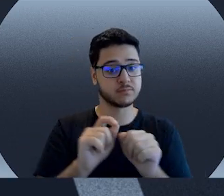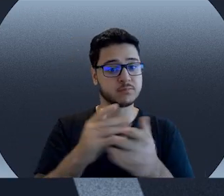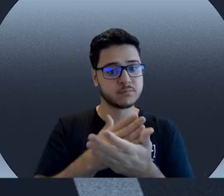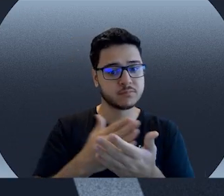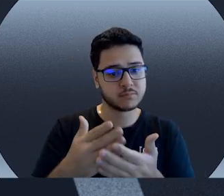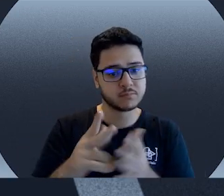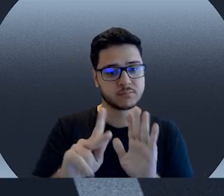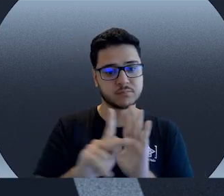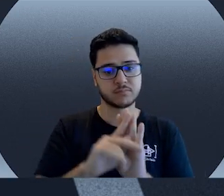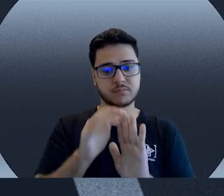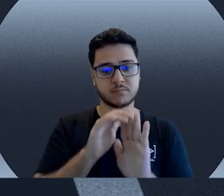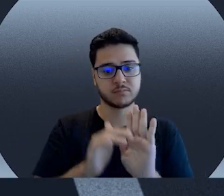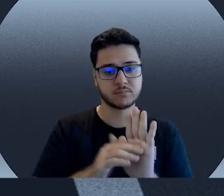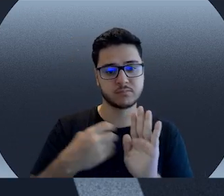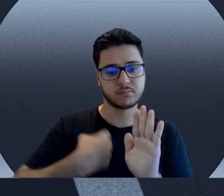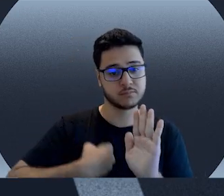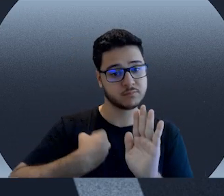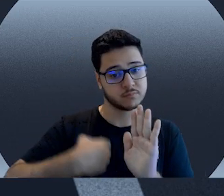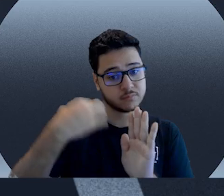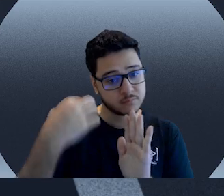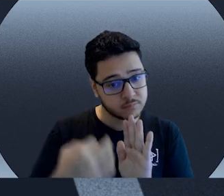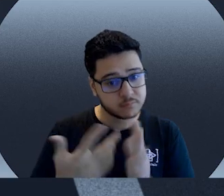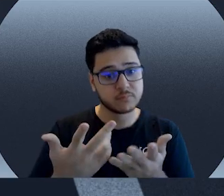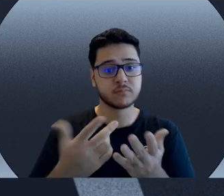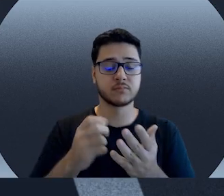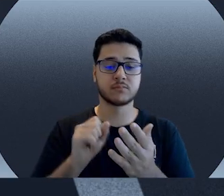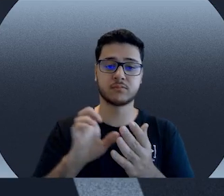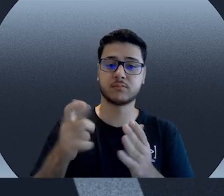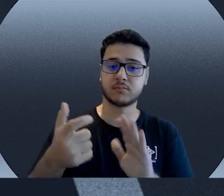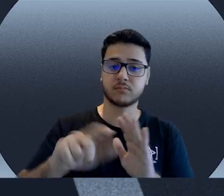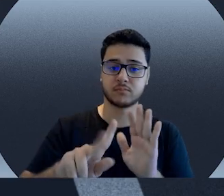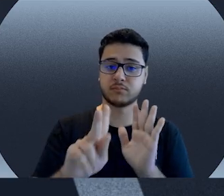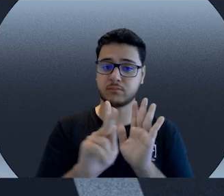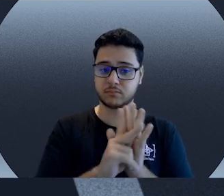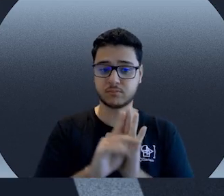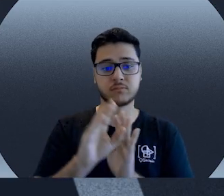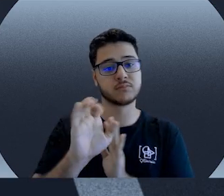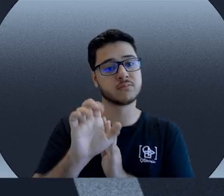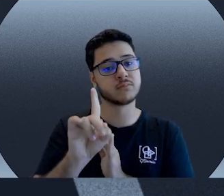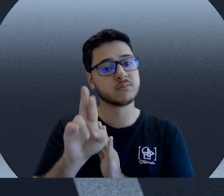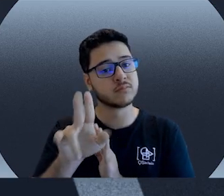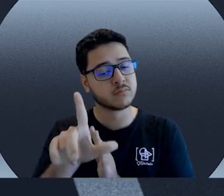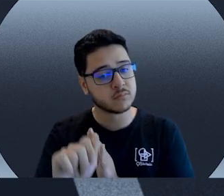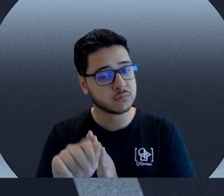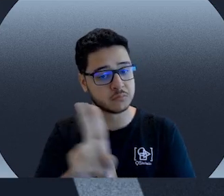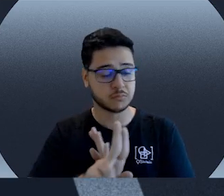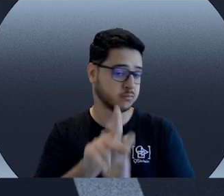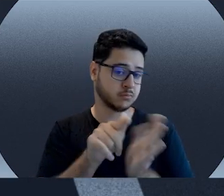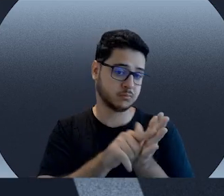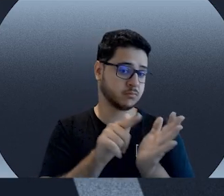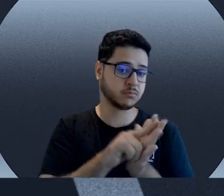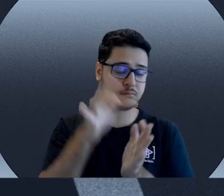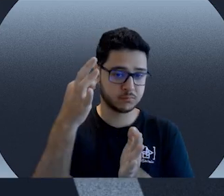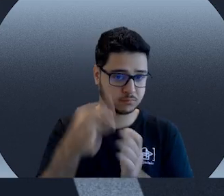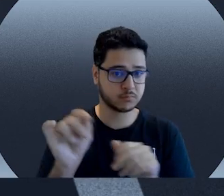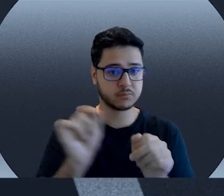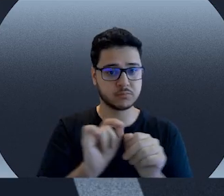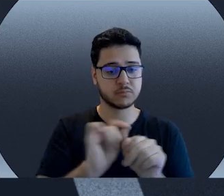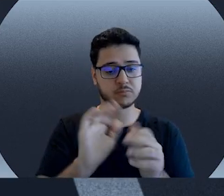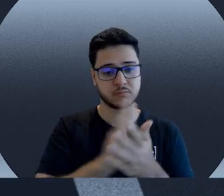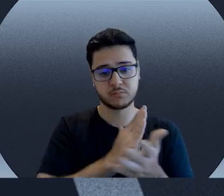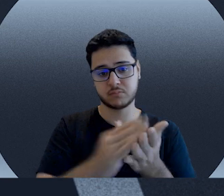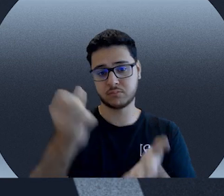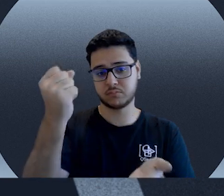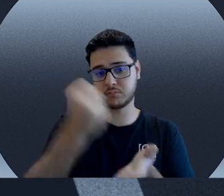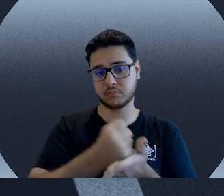do que? Uma garrafa de Coca-Cola retornável. O outro, que é a cédula, ele usava mesmo a nota, né? E ele fazia